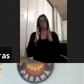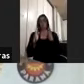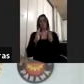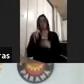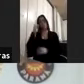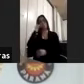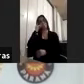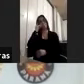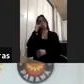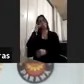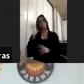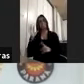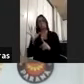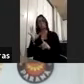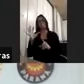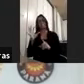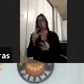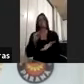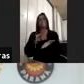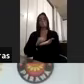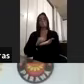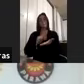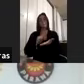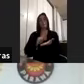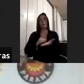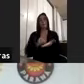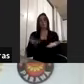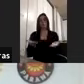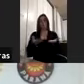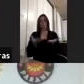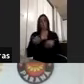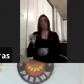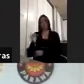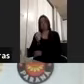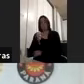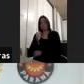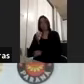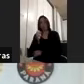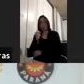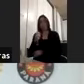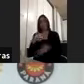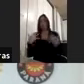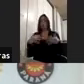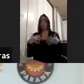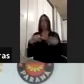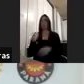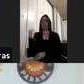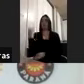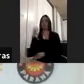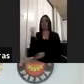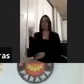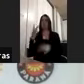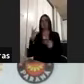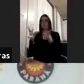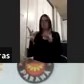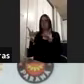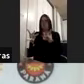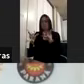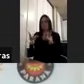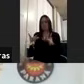para ele. Então, nós vamos ver essas afirmações e outras super importantes sobre a Renault